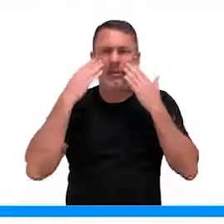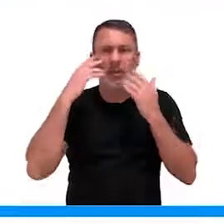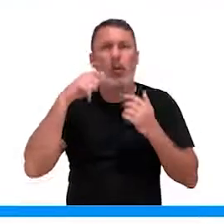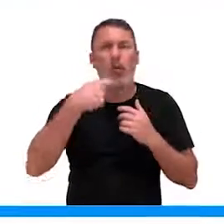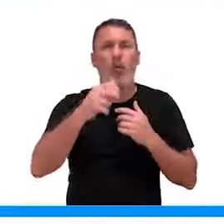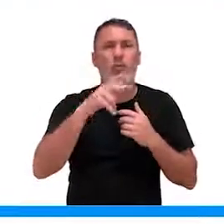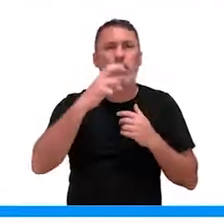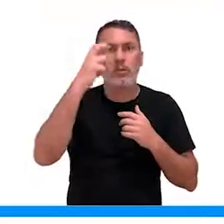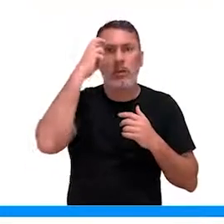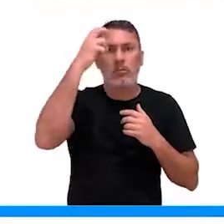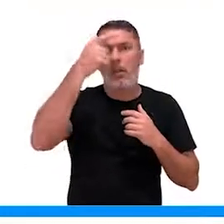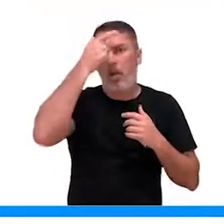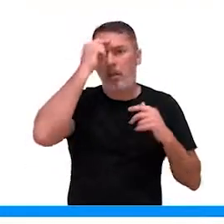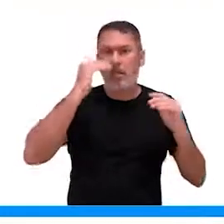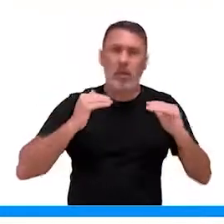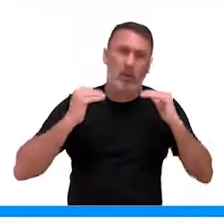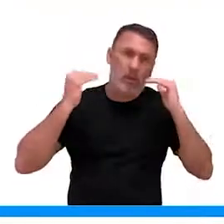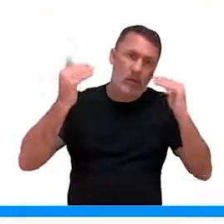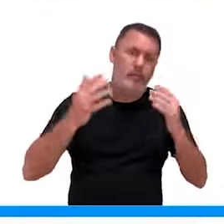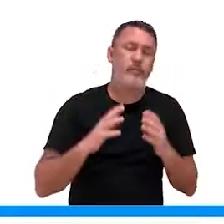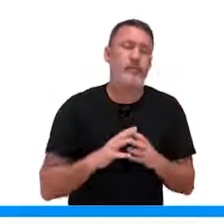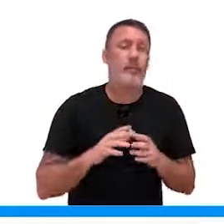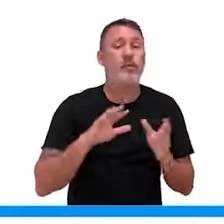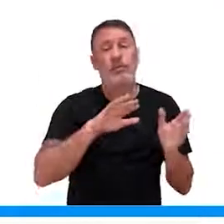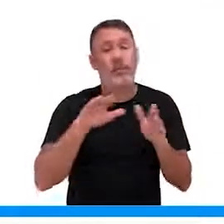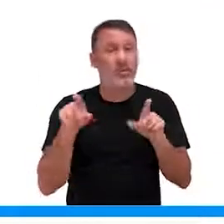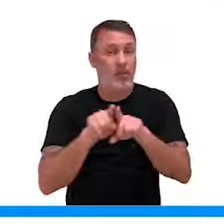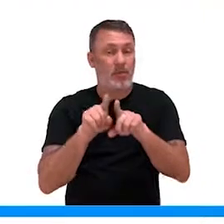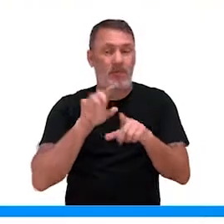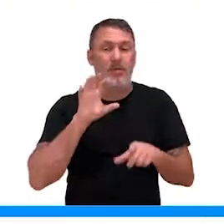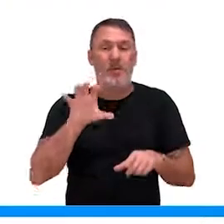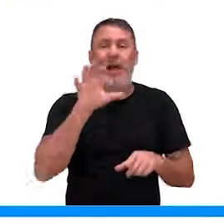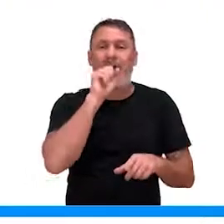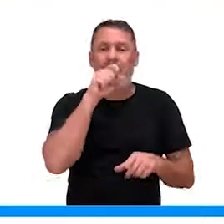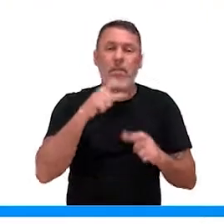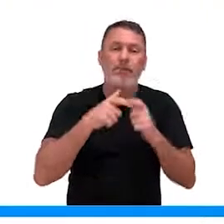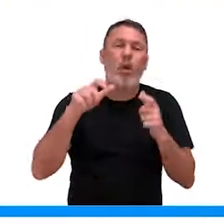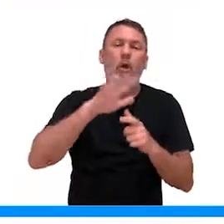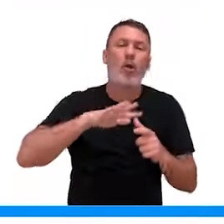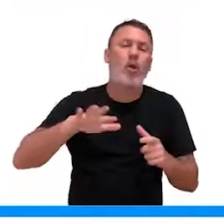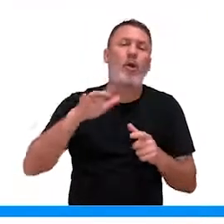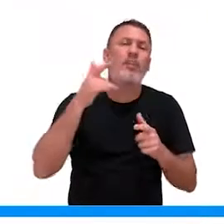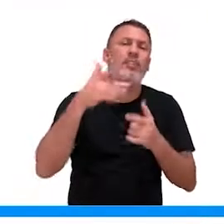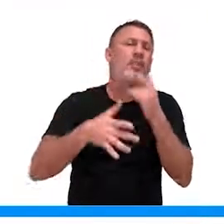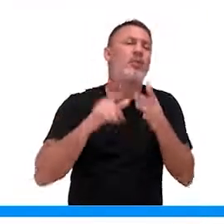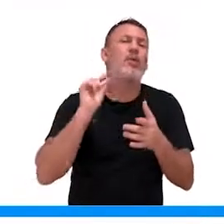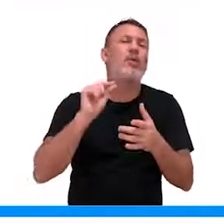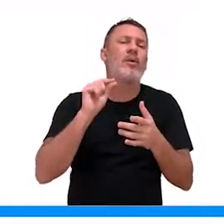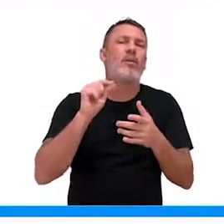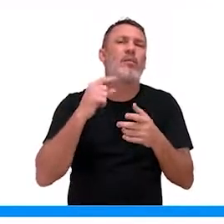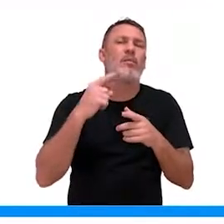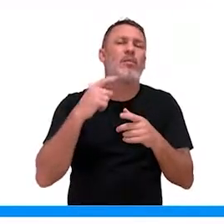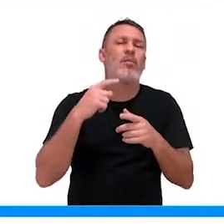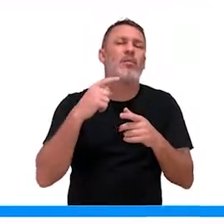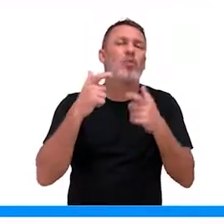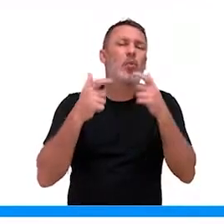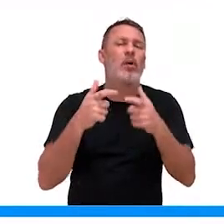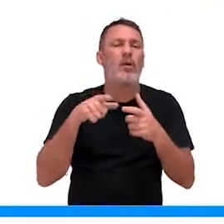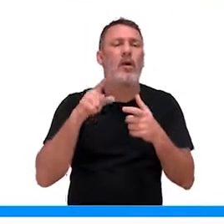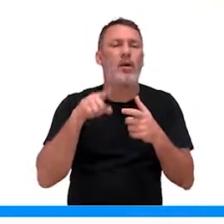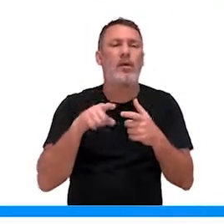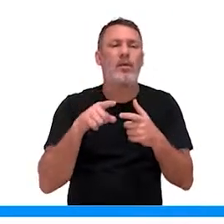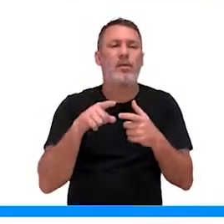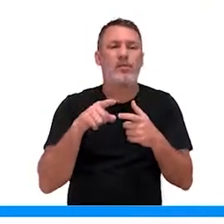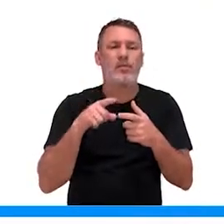apresentações. Outro ponto que podemos destacar aqui também é justamente, tá,